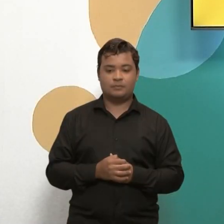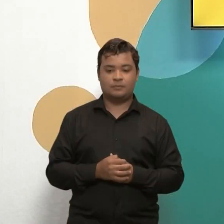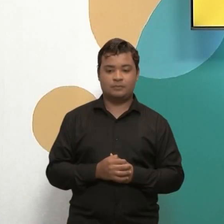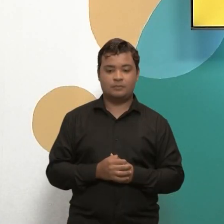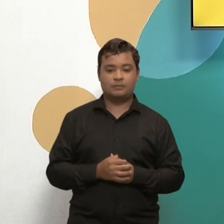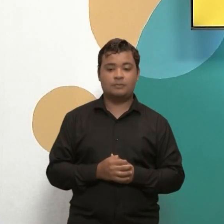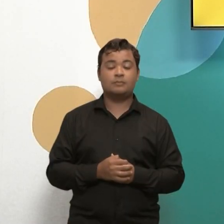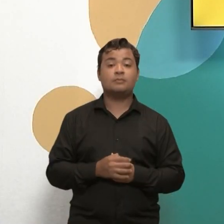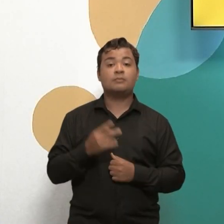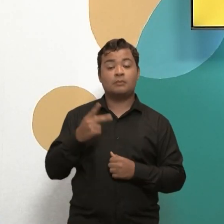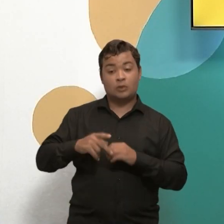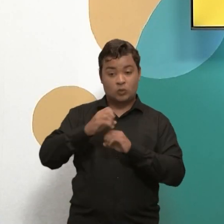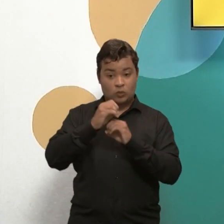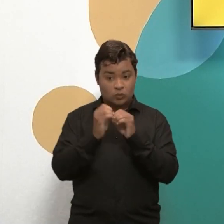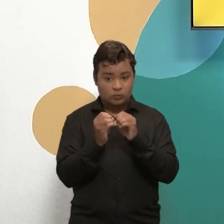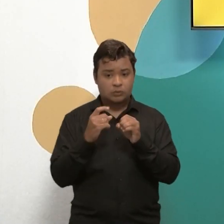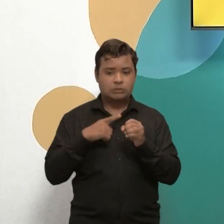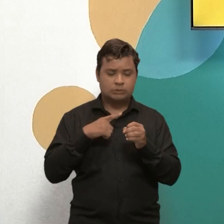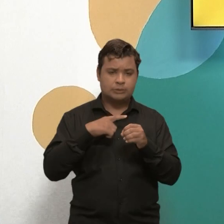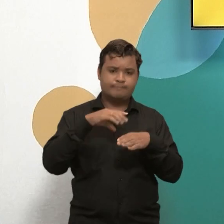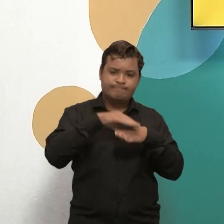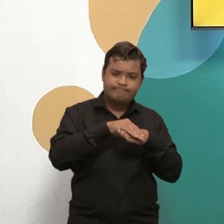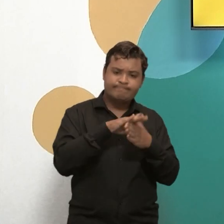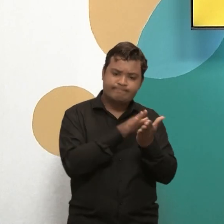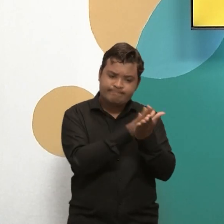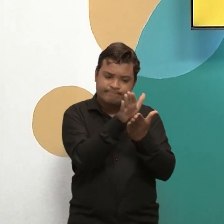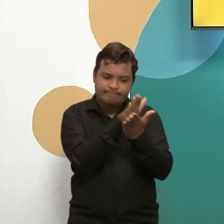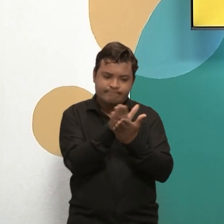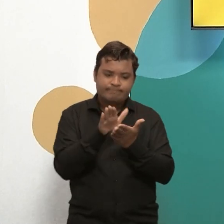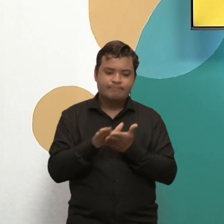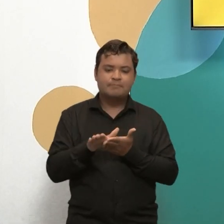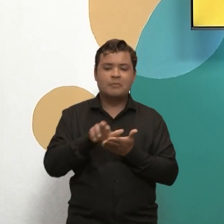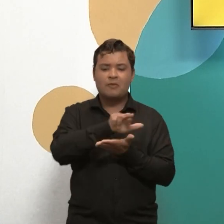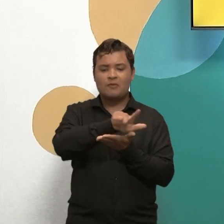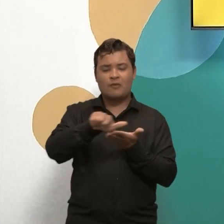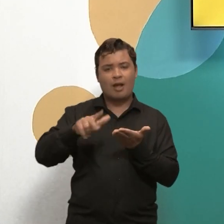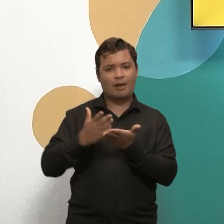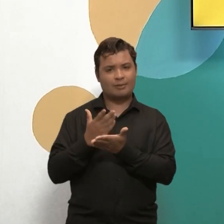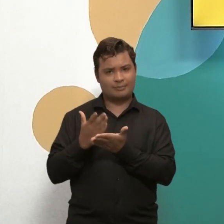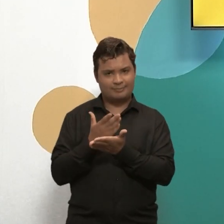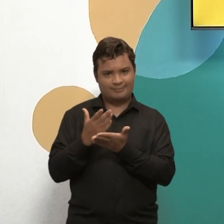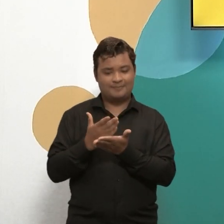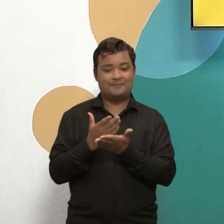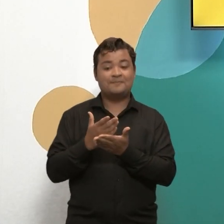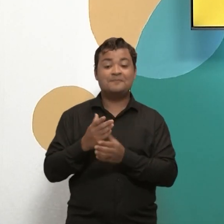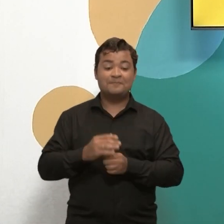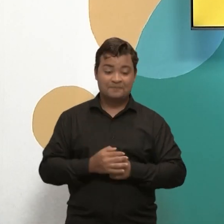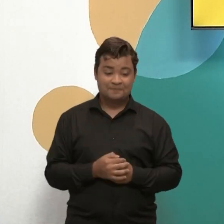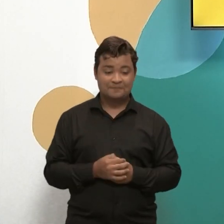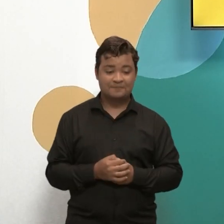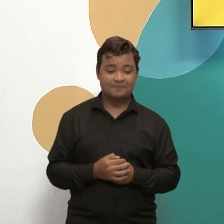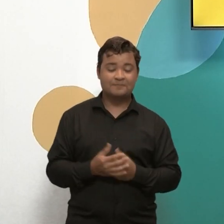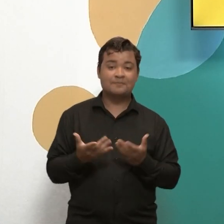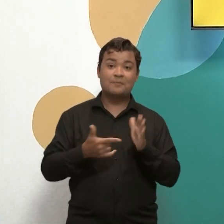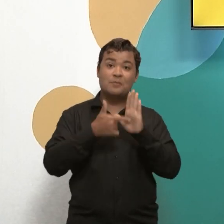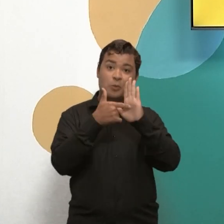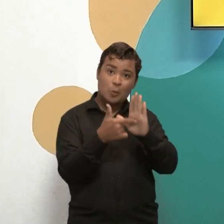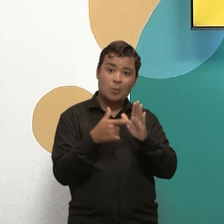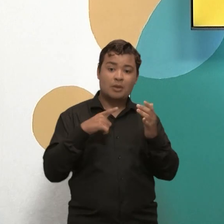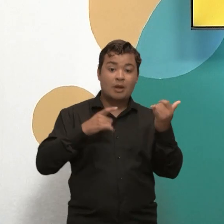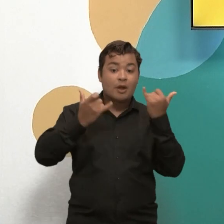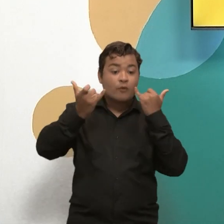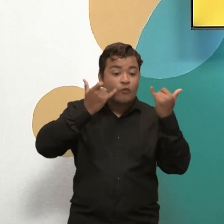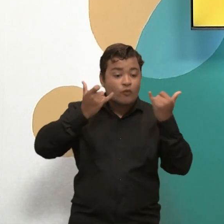A editora UFG publica obras voltadas para as mais diversas áreas do conhecimento. E agora você fica sabendo mais